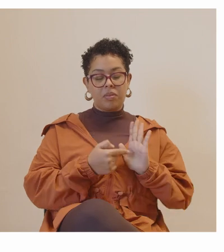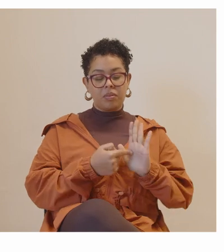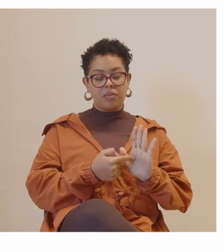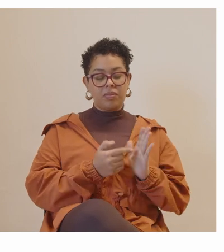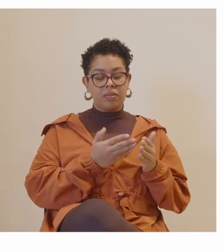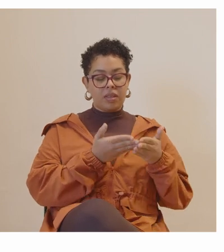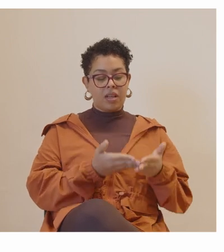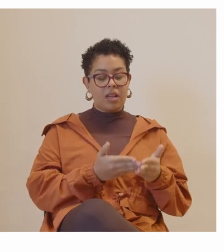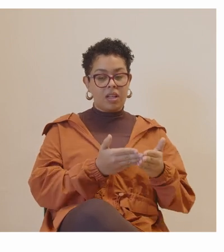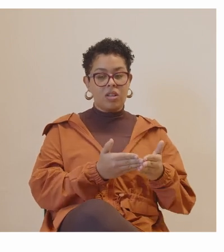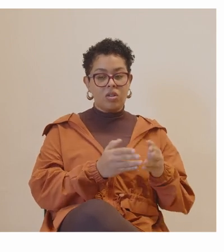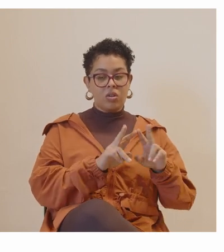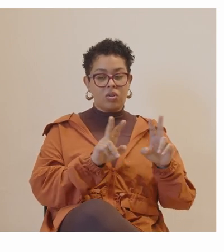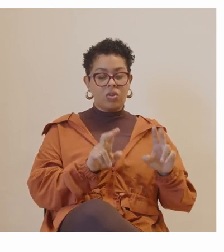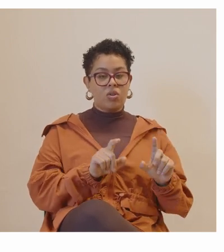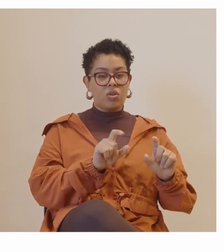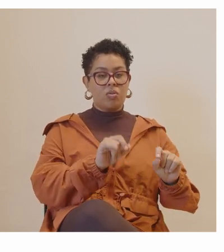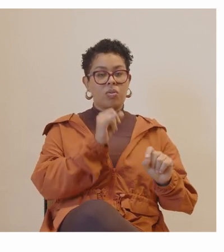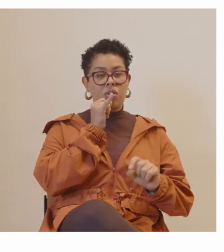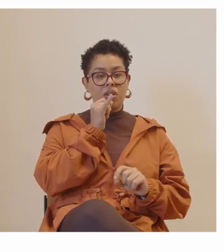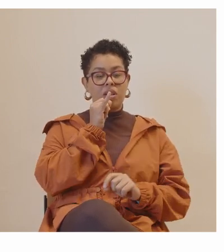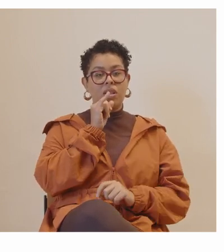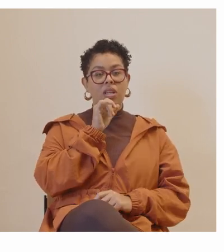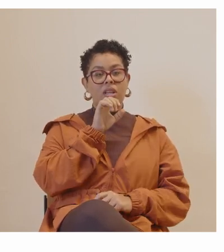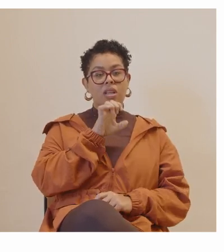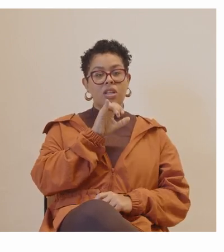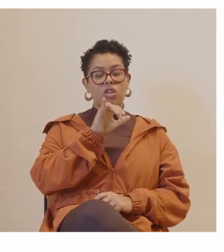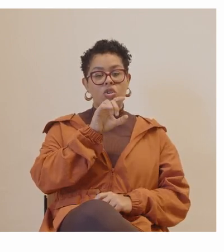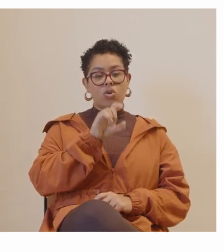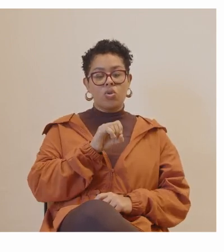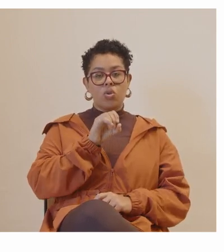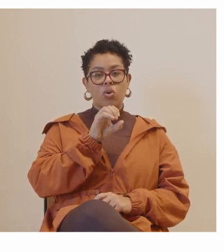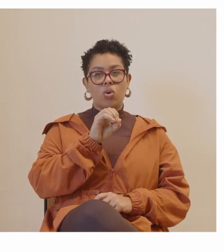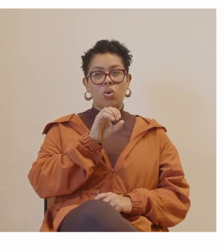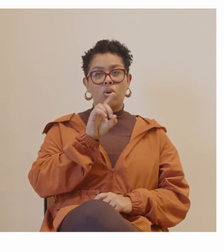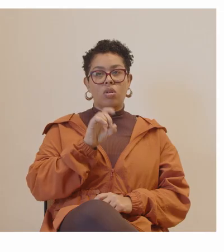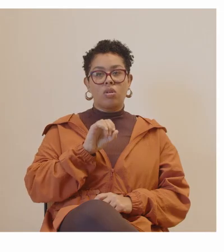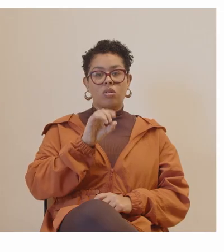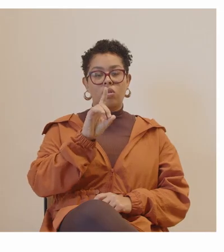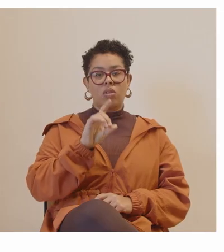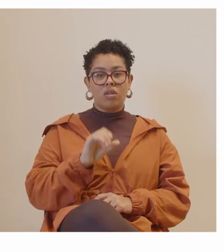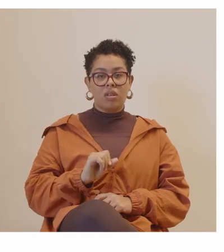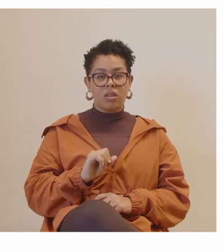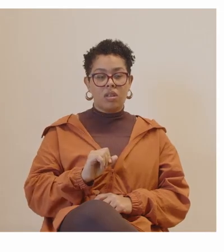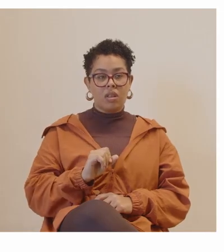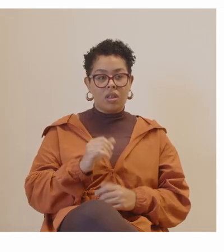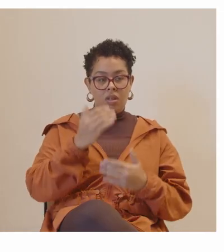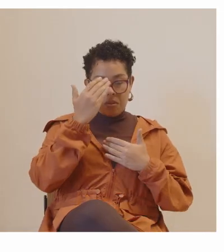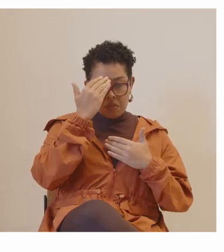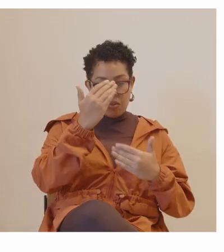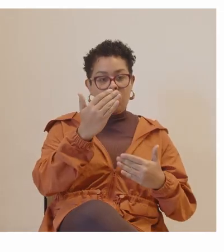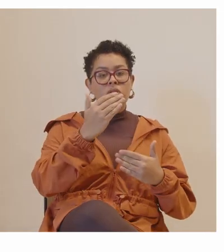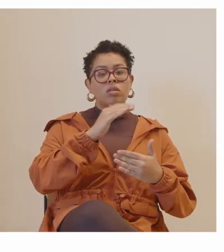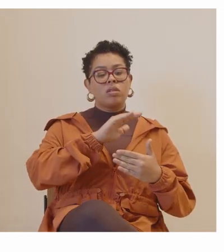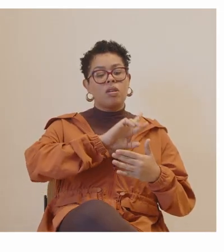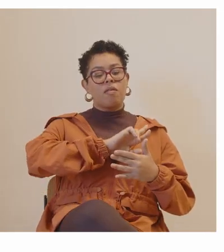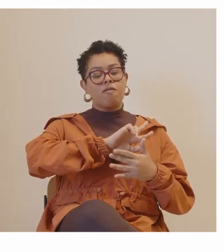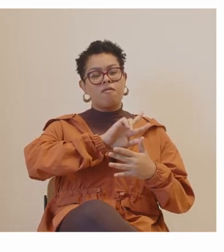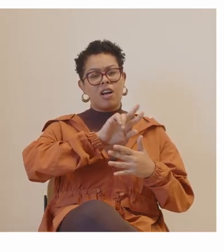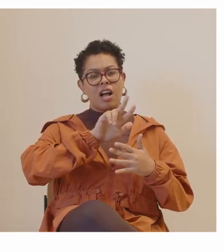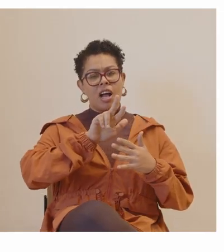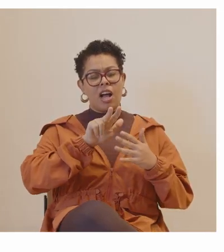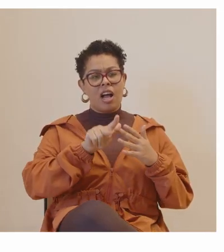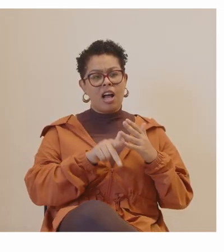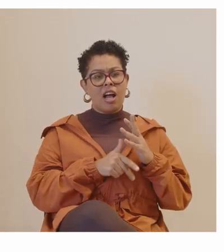é justamente esse Eiichi Ozouda que está na sua coleção. Ele tem uma série, na verdade, de